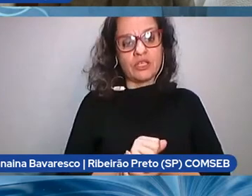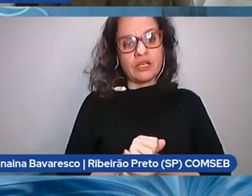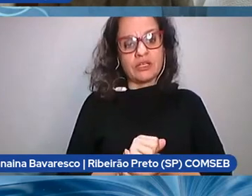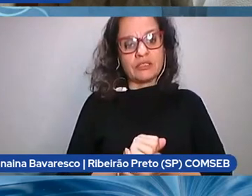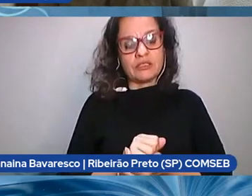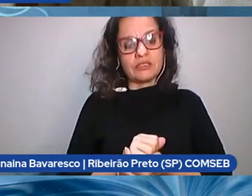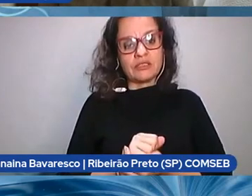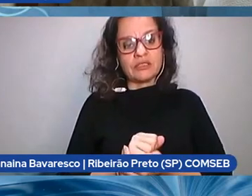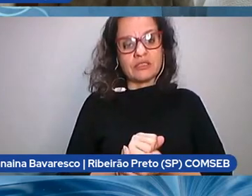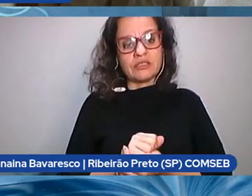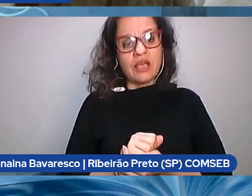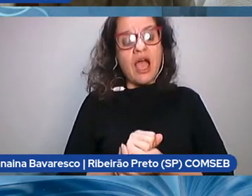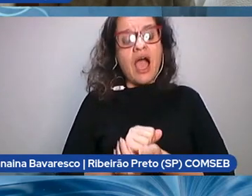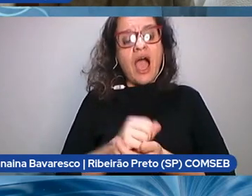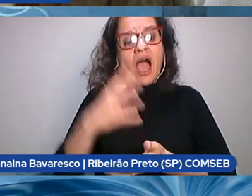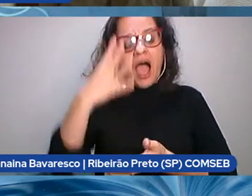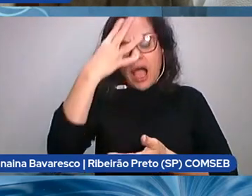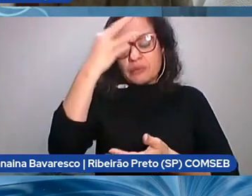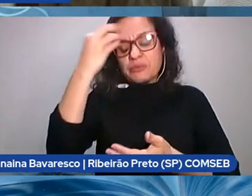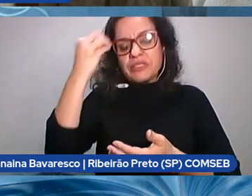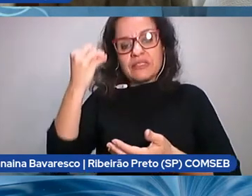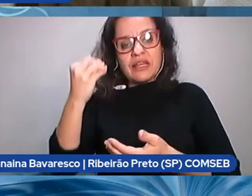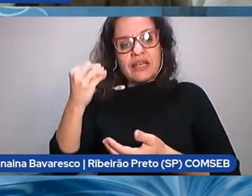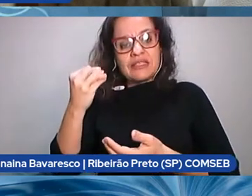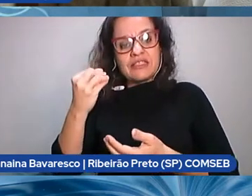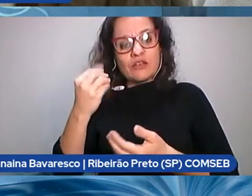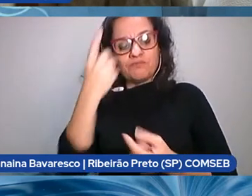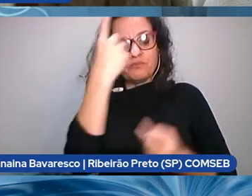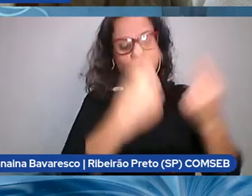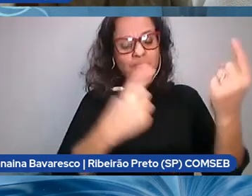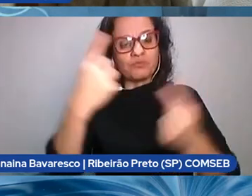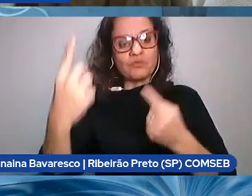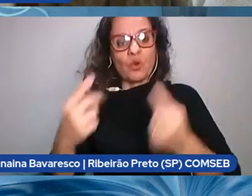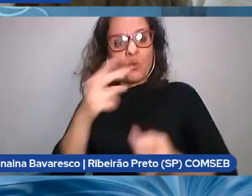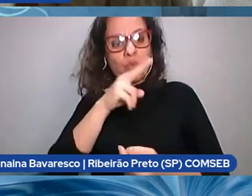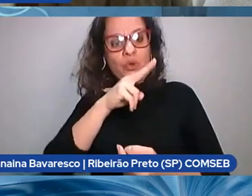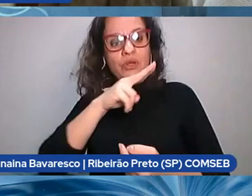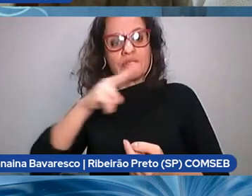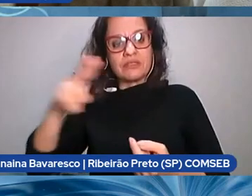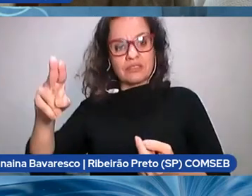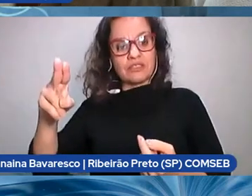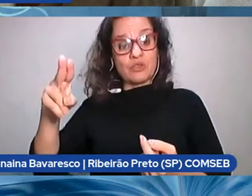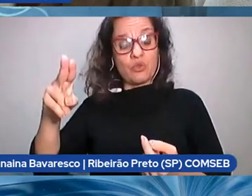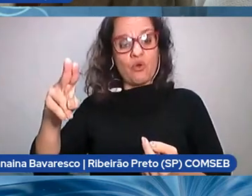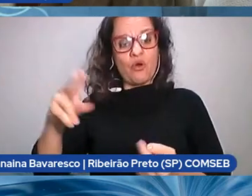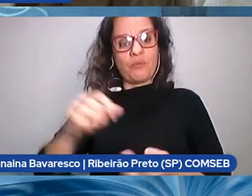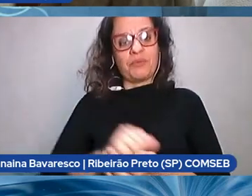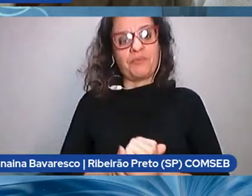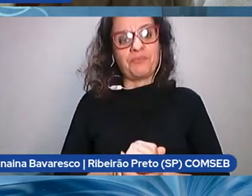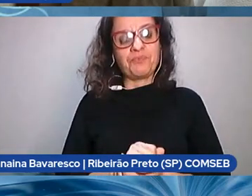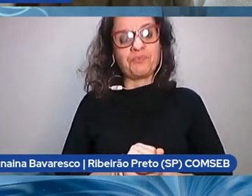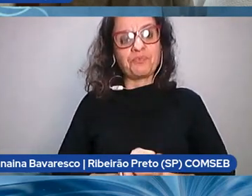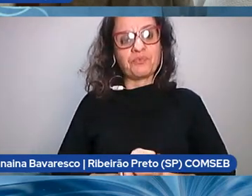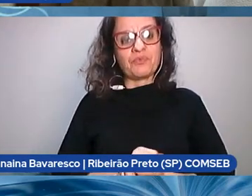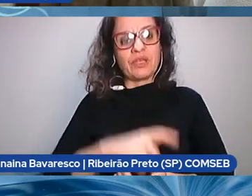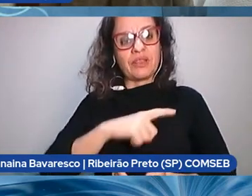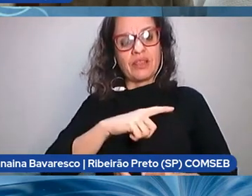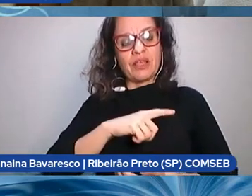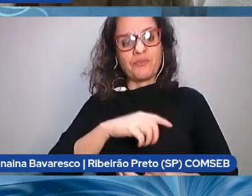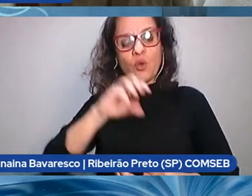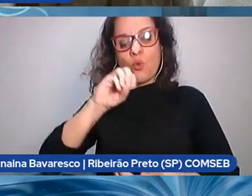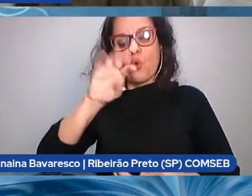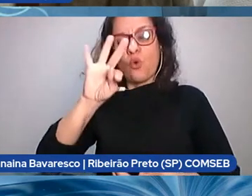abstração feita das individualidades que por esse nome se designam. Tassiro, o